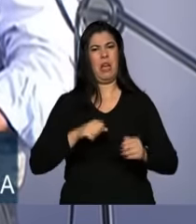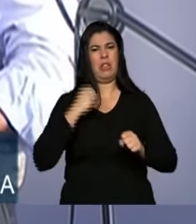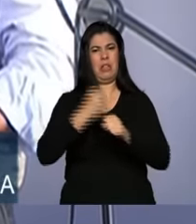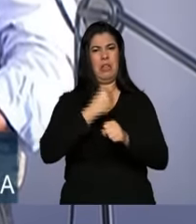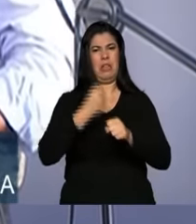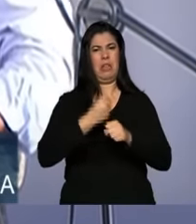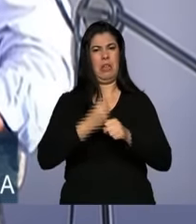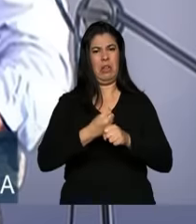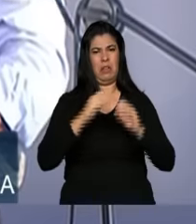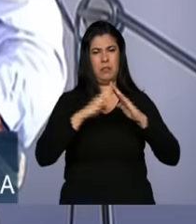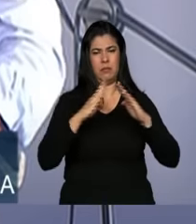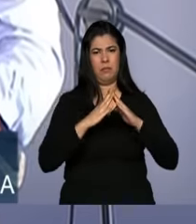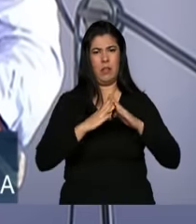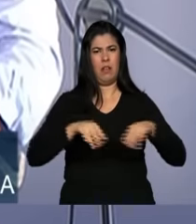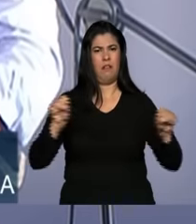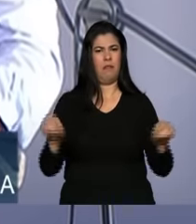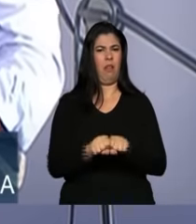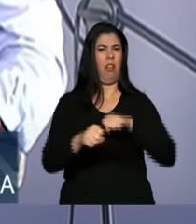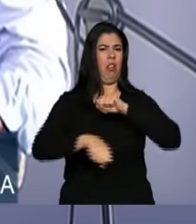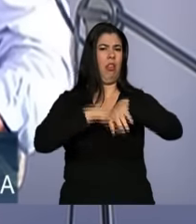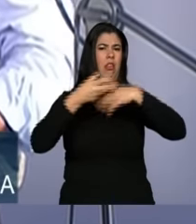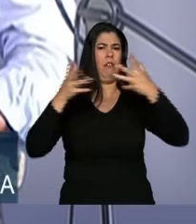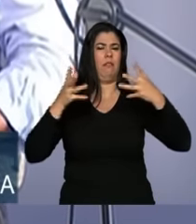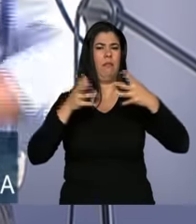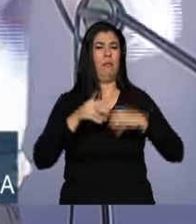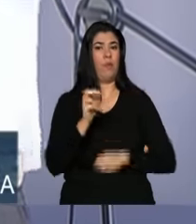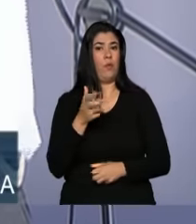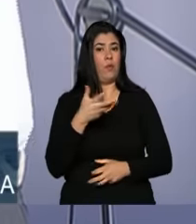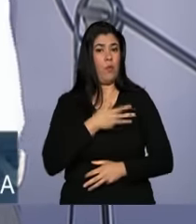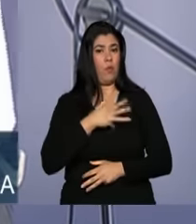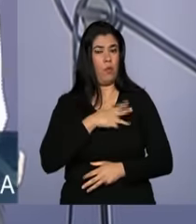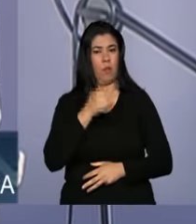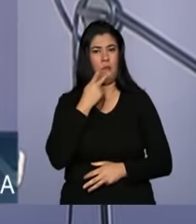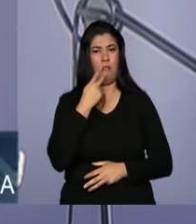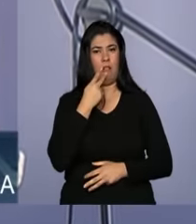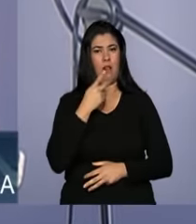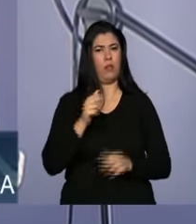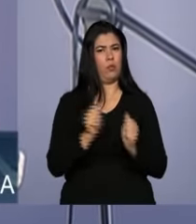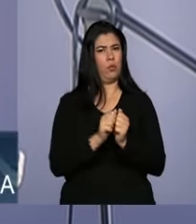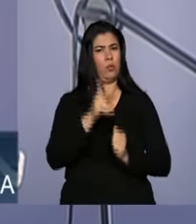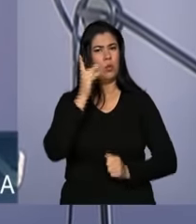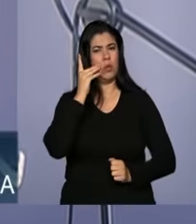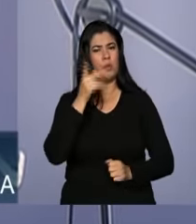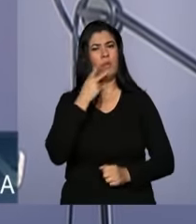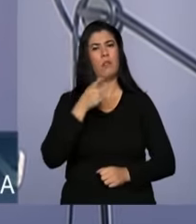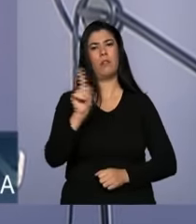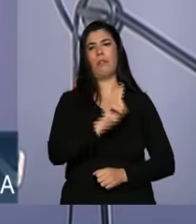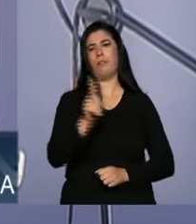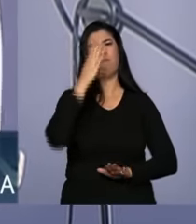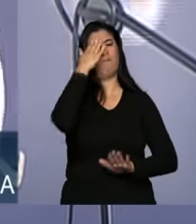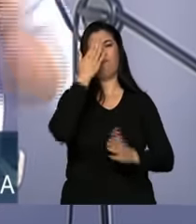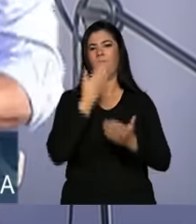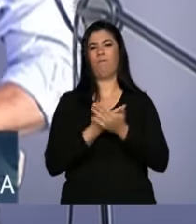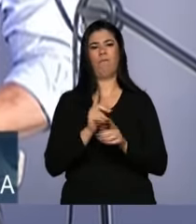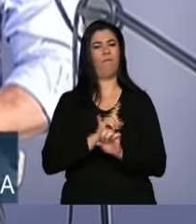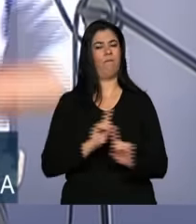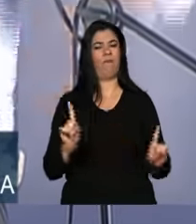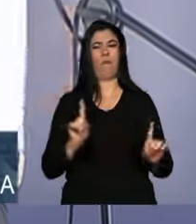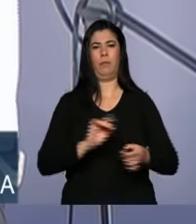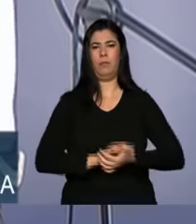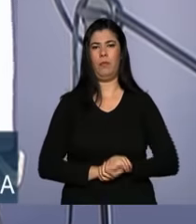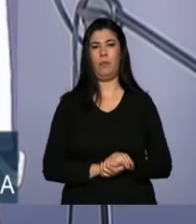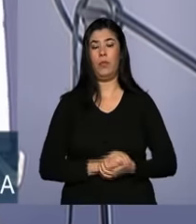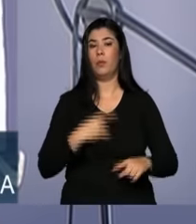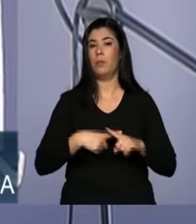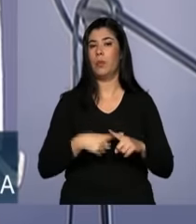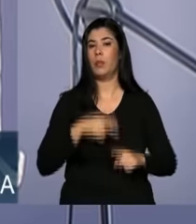tudo. O Lula e a Dilma disseram: não, nós não acreditamos nisso. O que